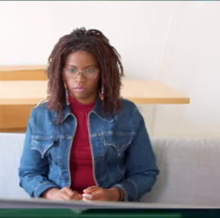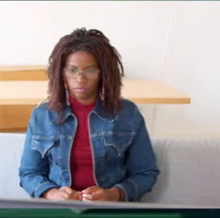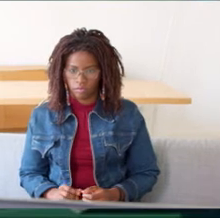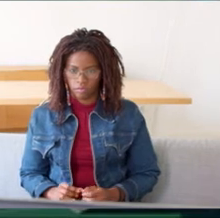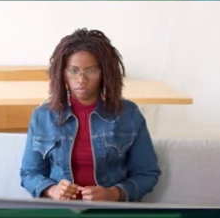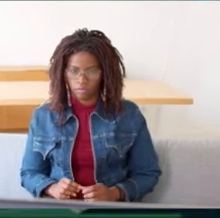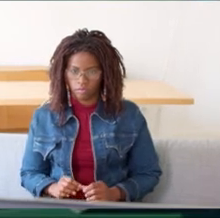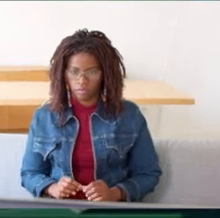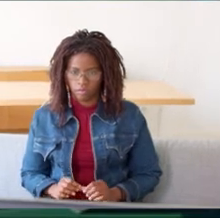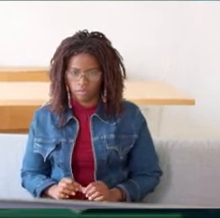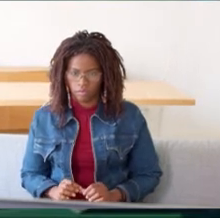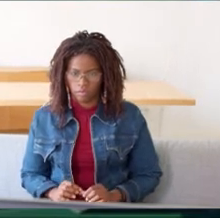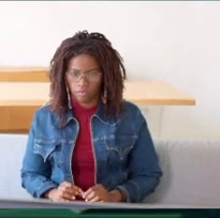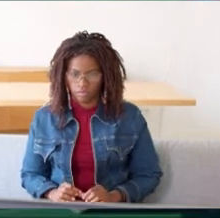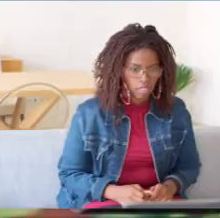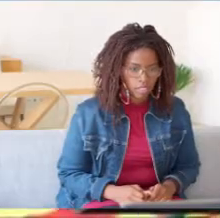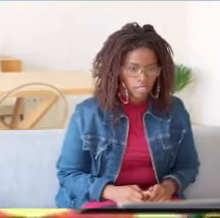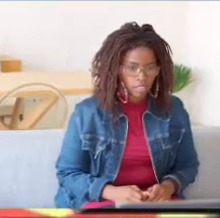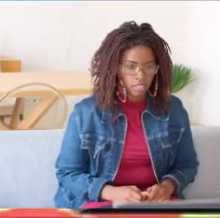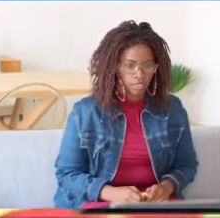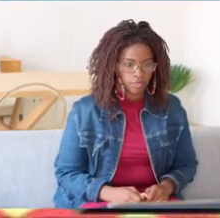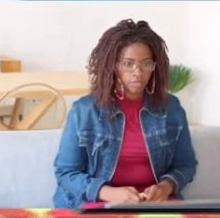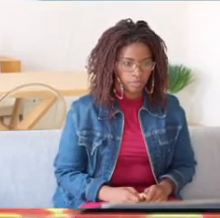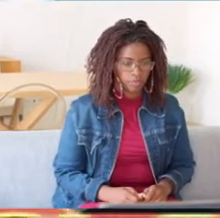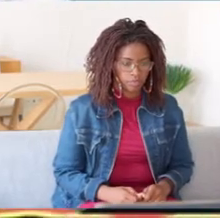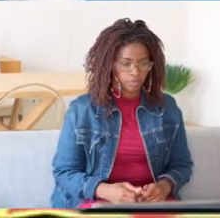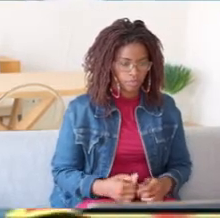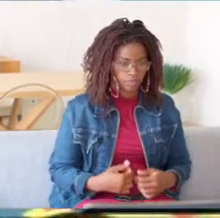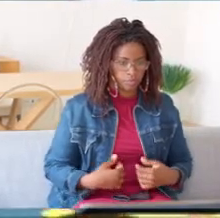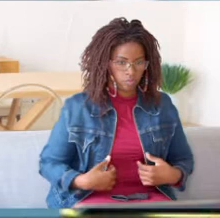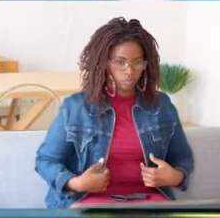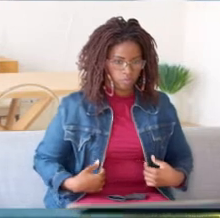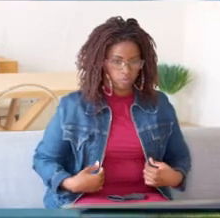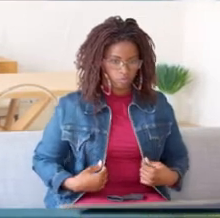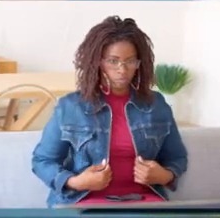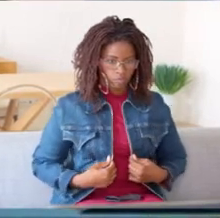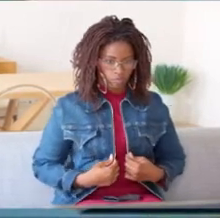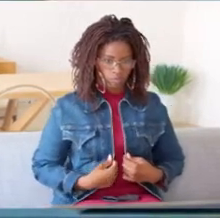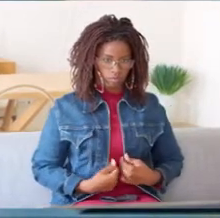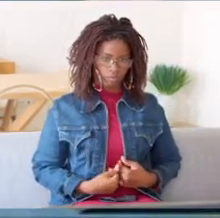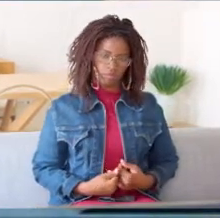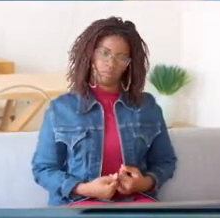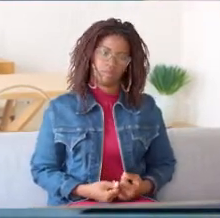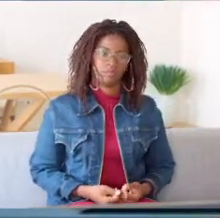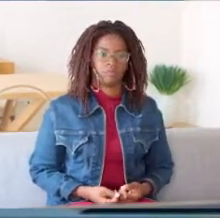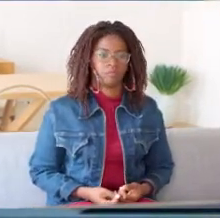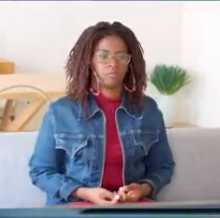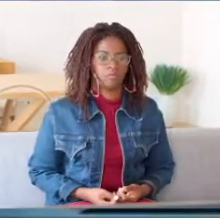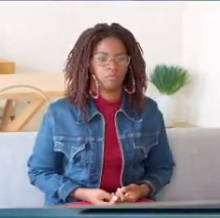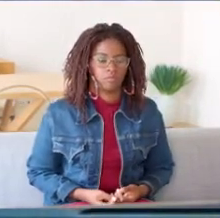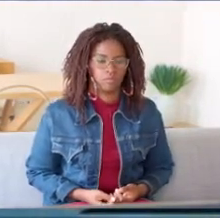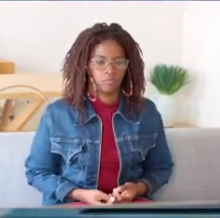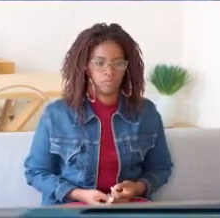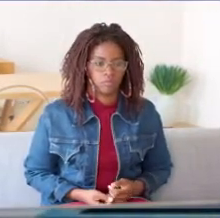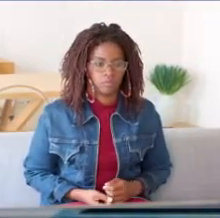mas quem concorda comigo cada dia tudo tudo tudo ligaya o céu de naquelas e ele tá agora eles agora não dá para final da copa